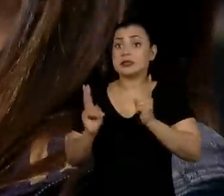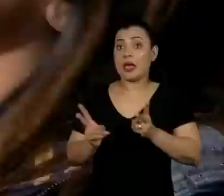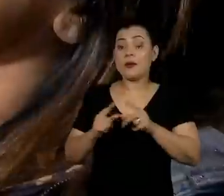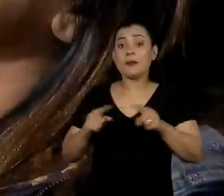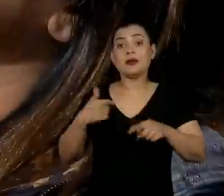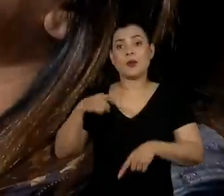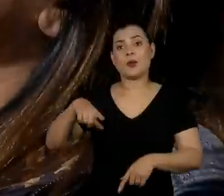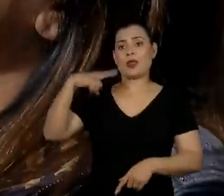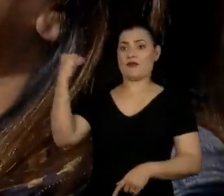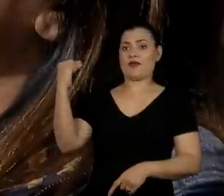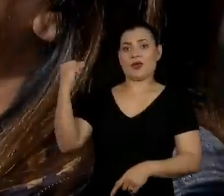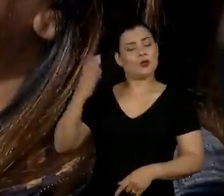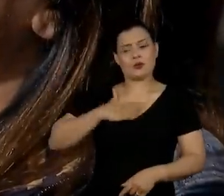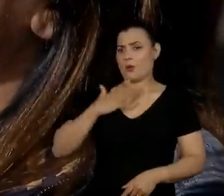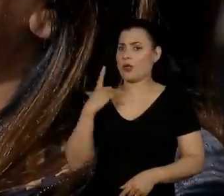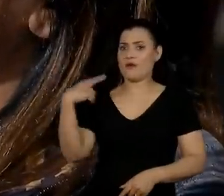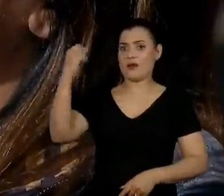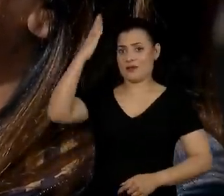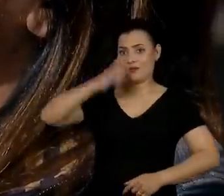prefiro